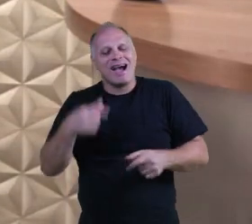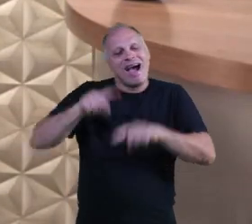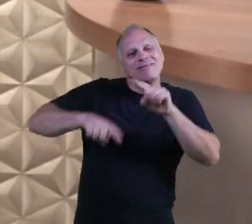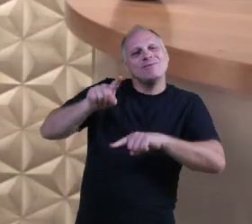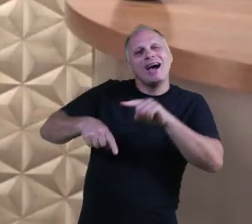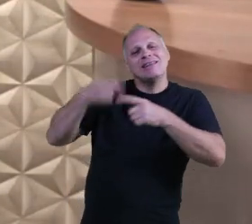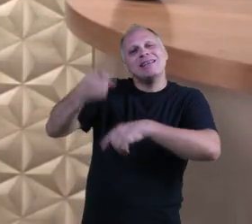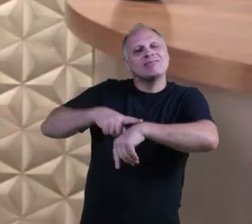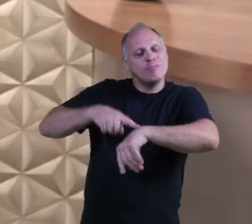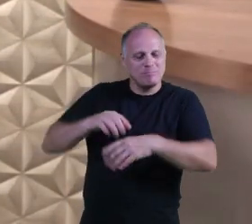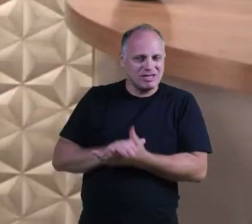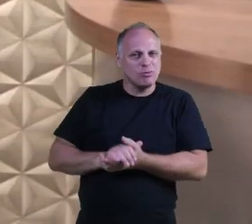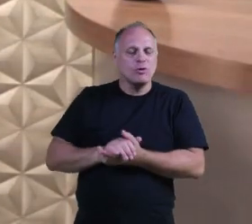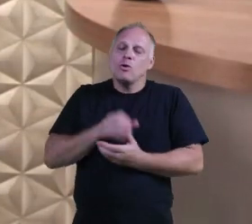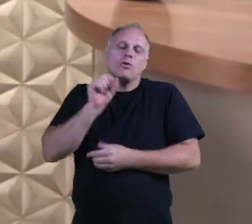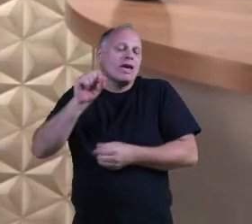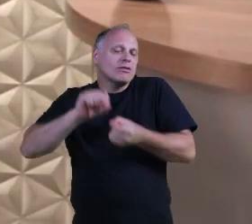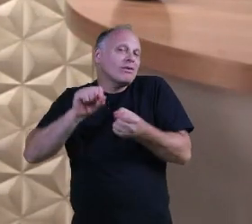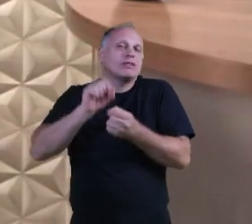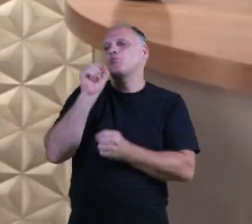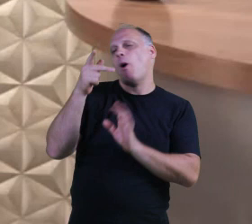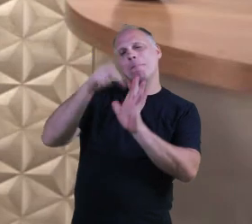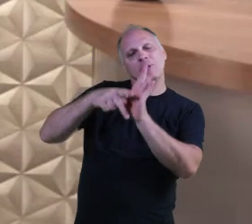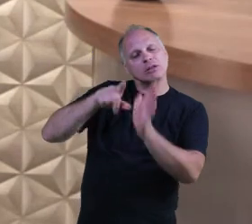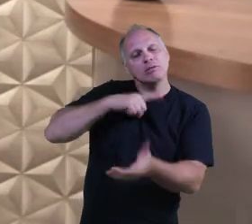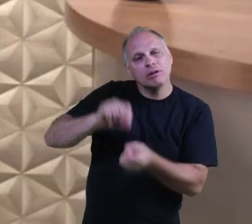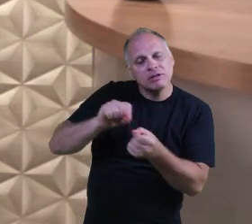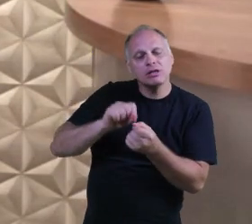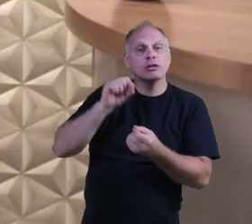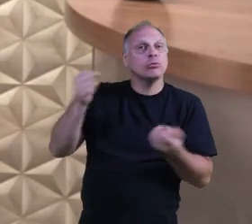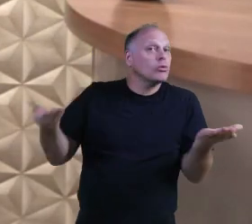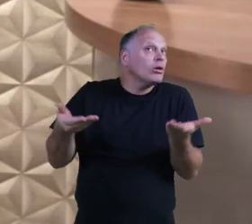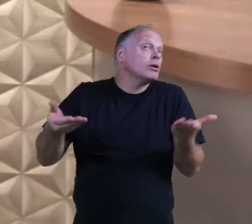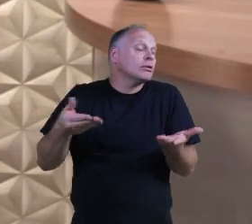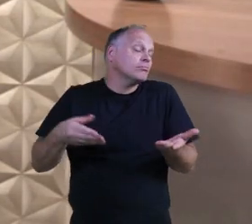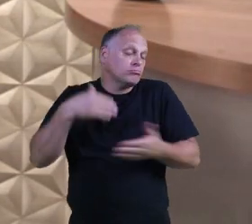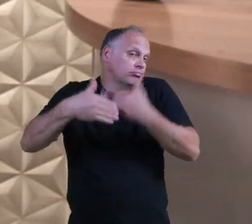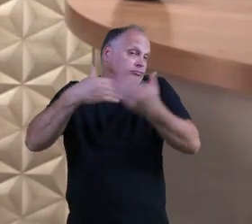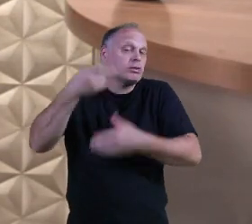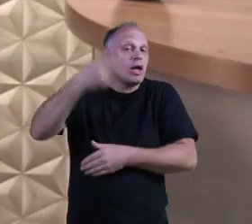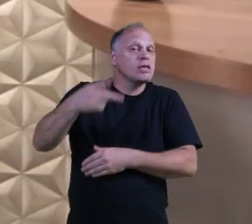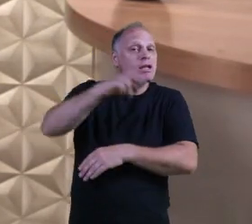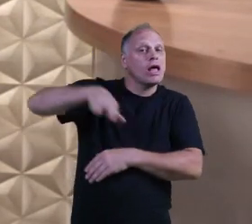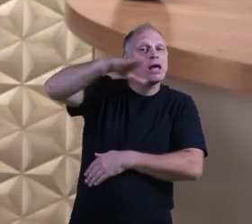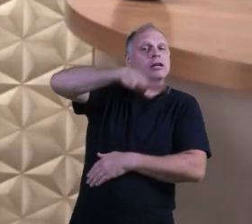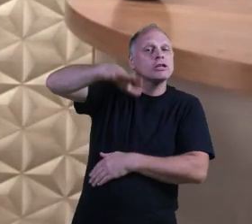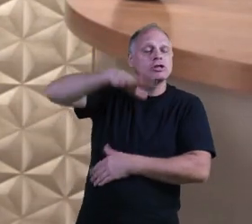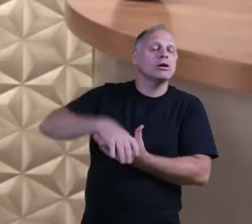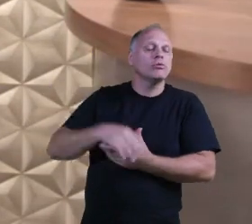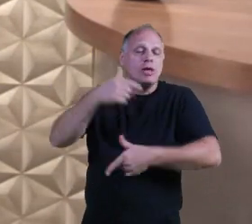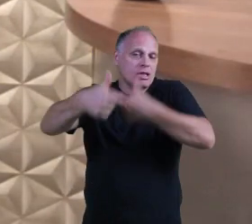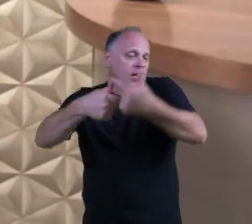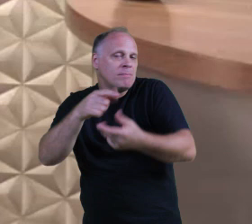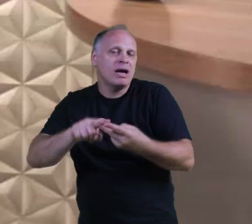muito unido, e ele sempre foi um braço meu, eu nada justo do que eu fazer uma homenagem para ele. Então, eu coloquei palco